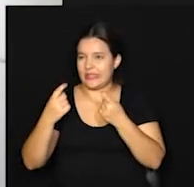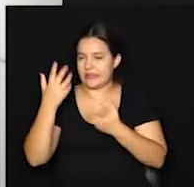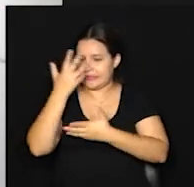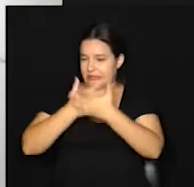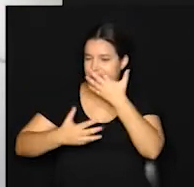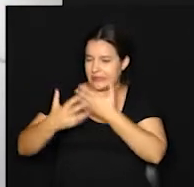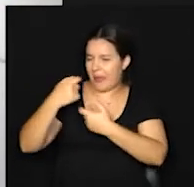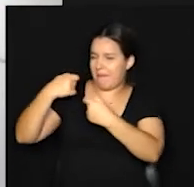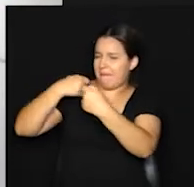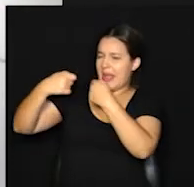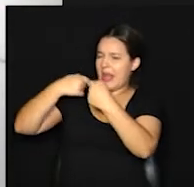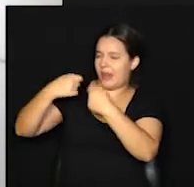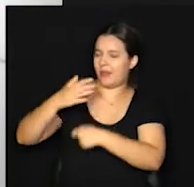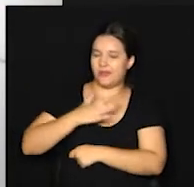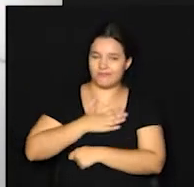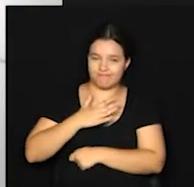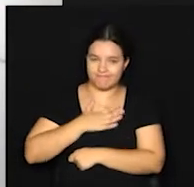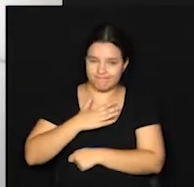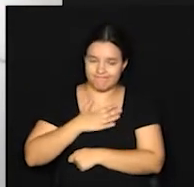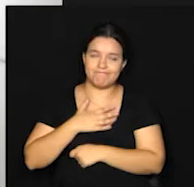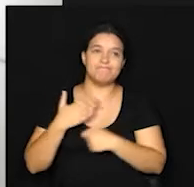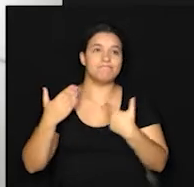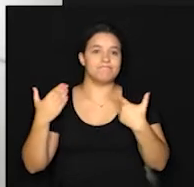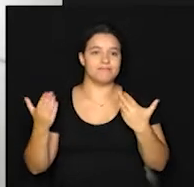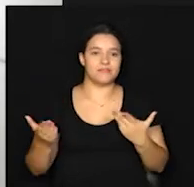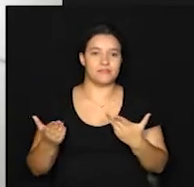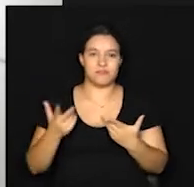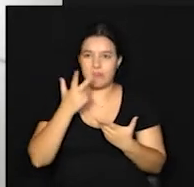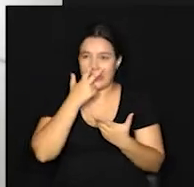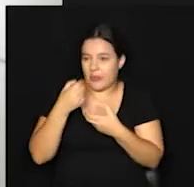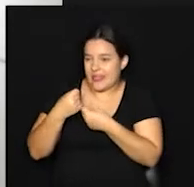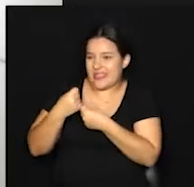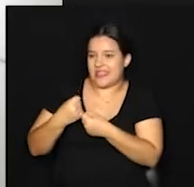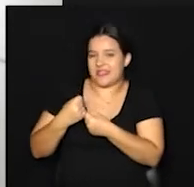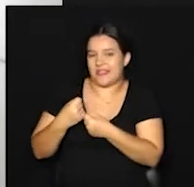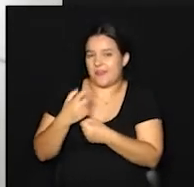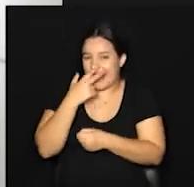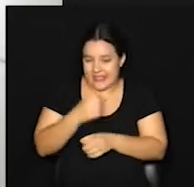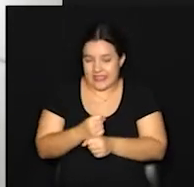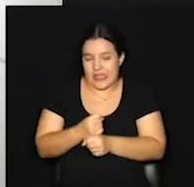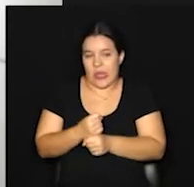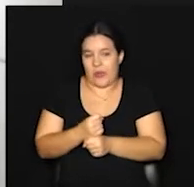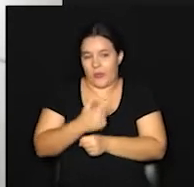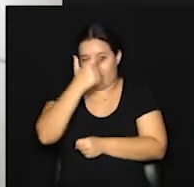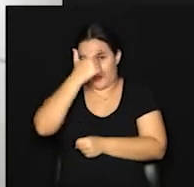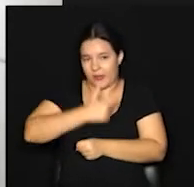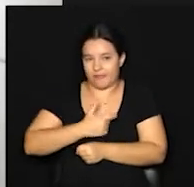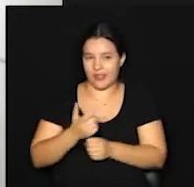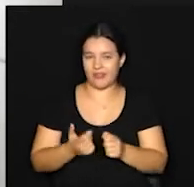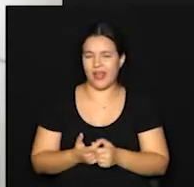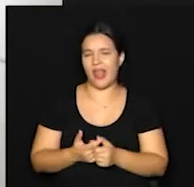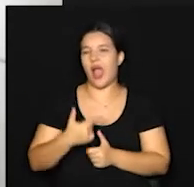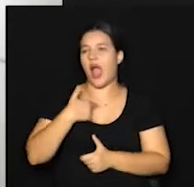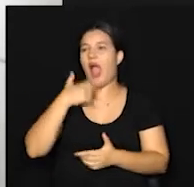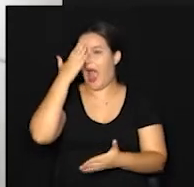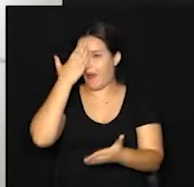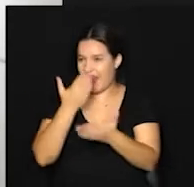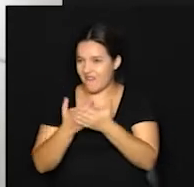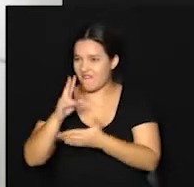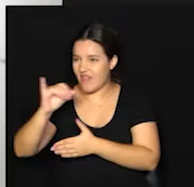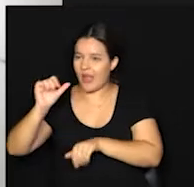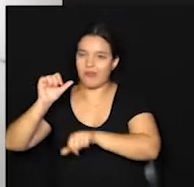tipo de métodos, né, para tentar me convencer. Você sempre acha que a pessoa realmente pode